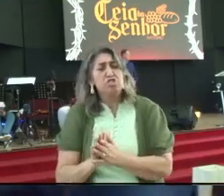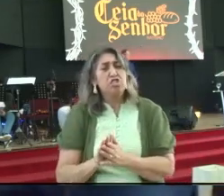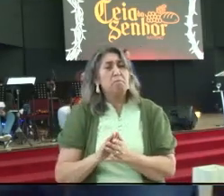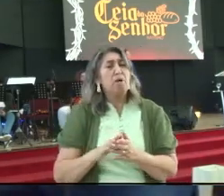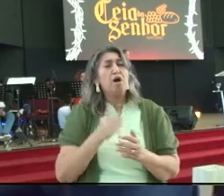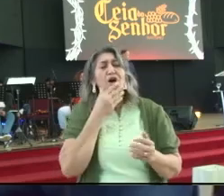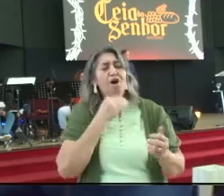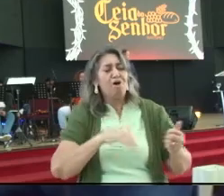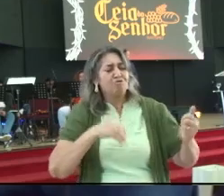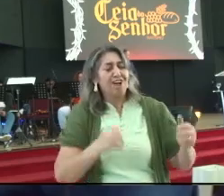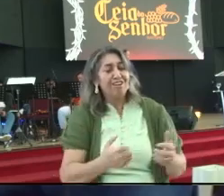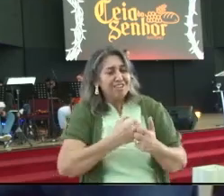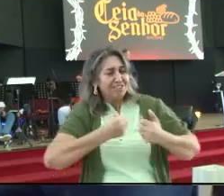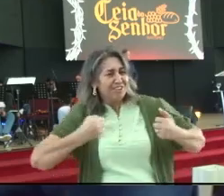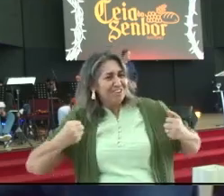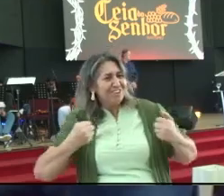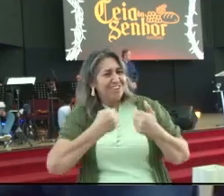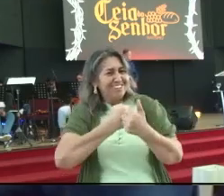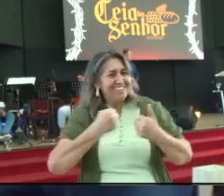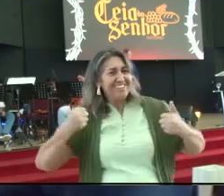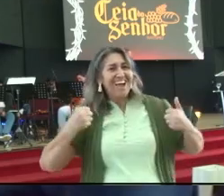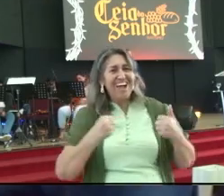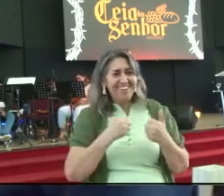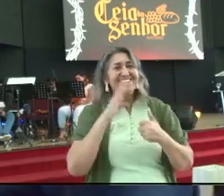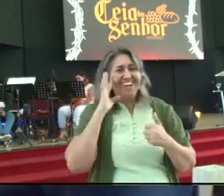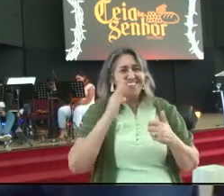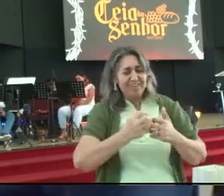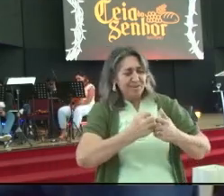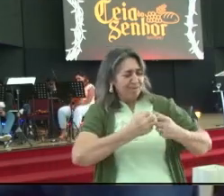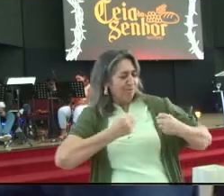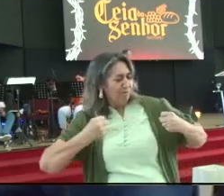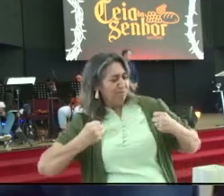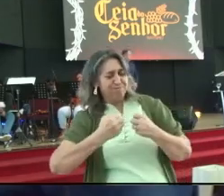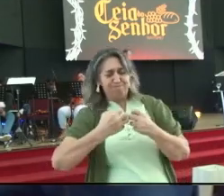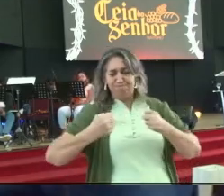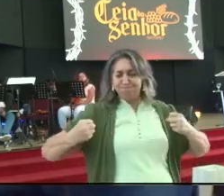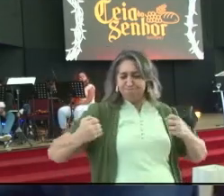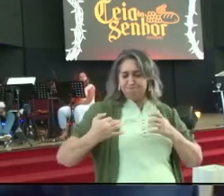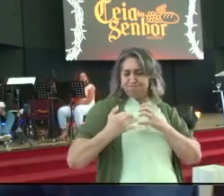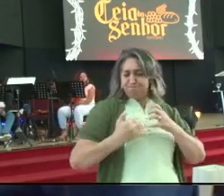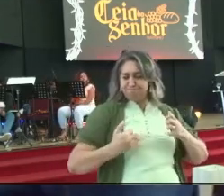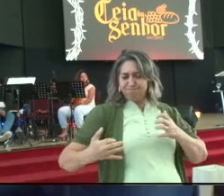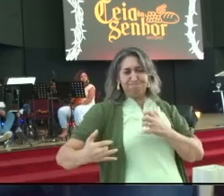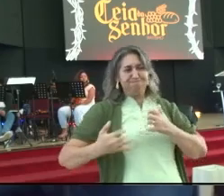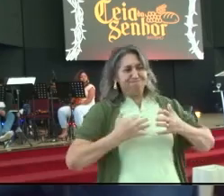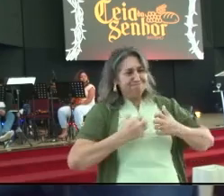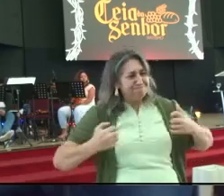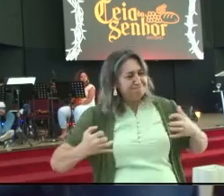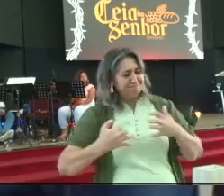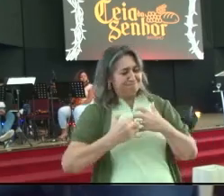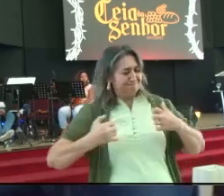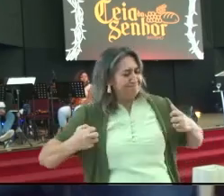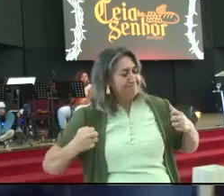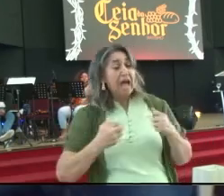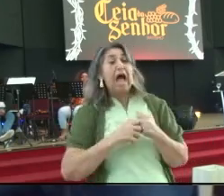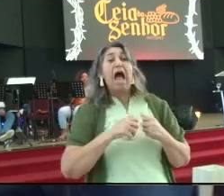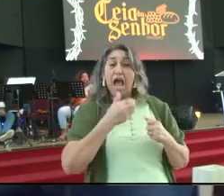Tocava sanfona na Assembleia de Deus de Dourados, no interior do Mato Grosso do Sul. Todos os